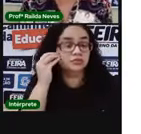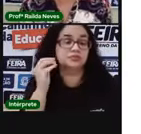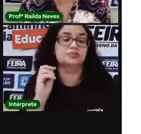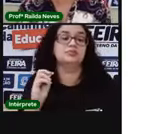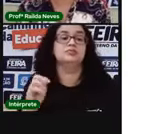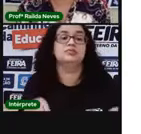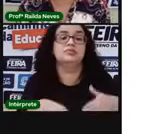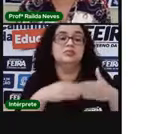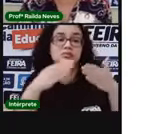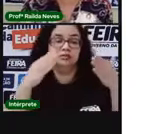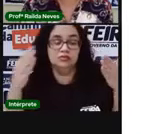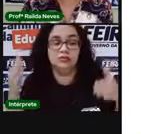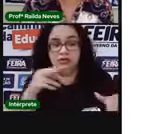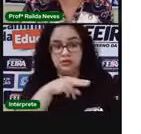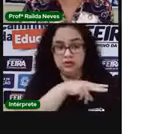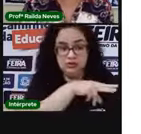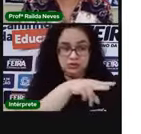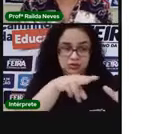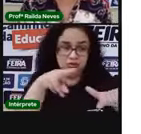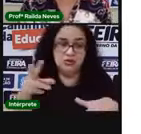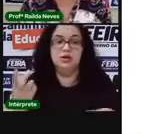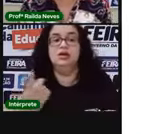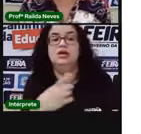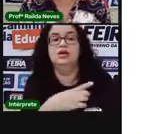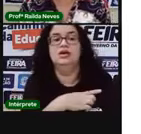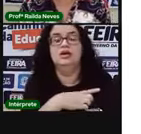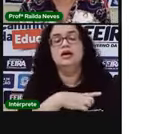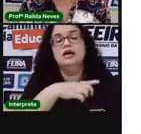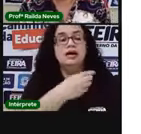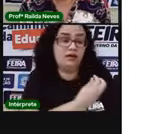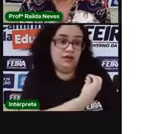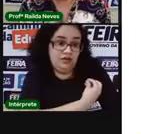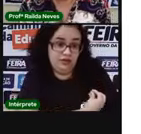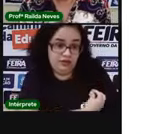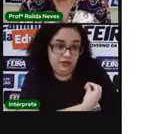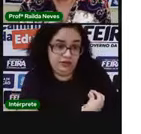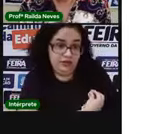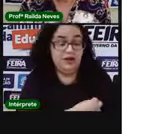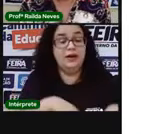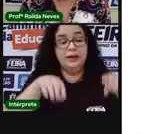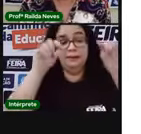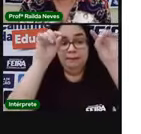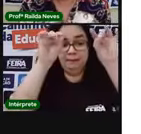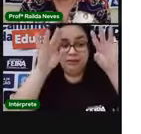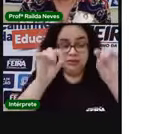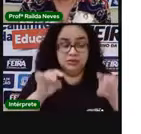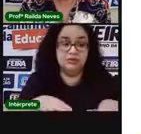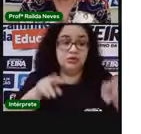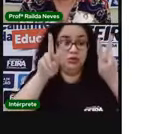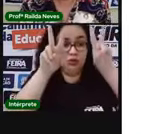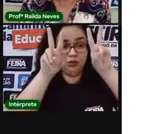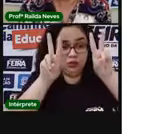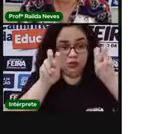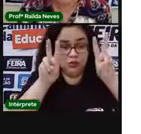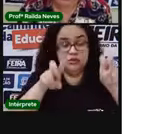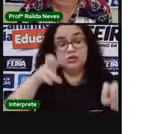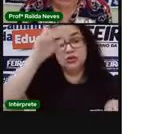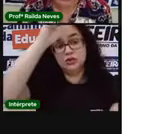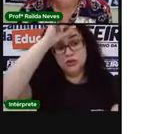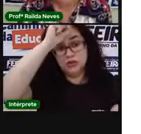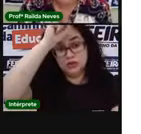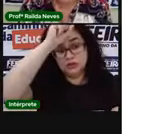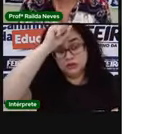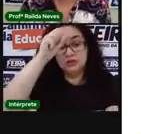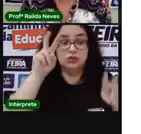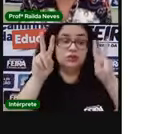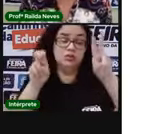Então, durante a semana, nós tivemos a vida como principal conteúdo a realizar toda essa semana, que hoje não é